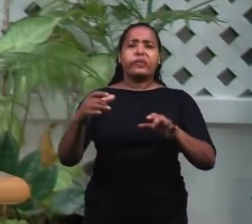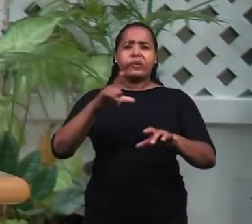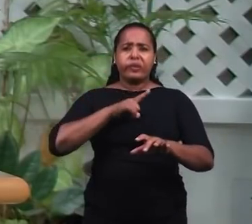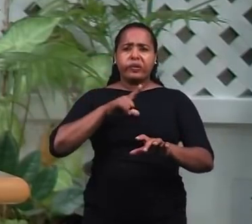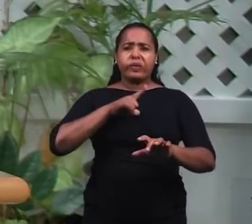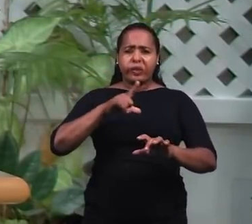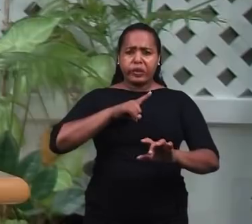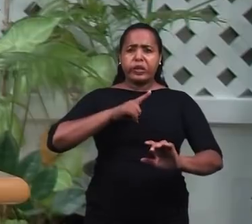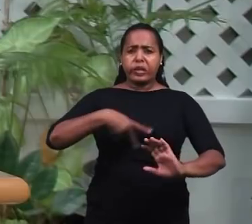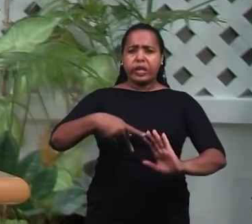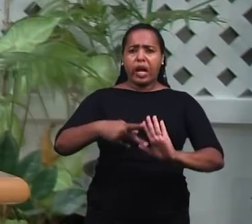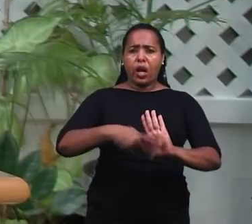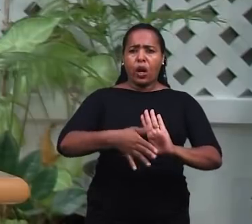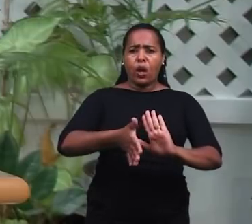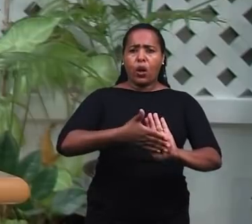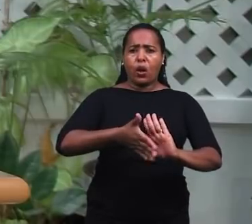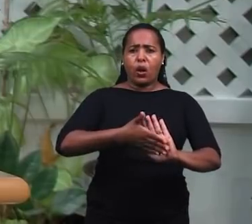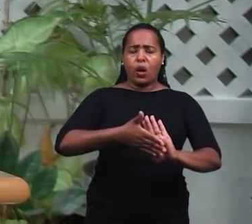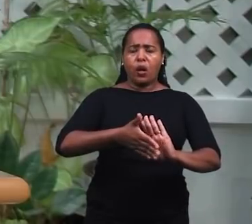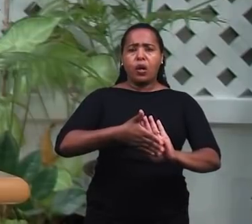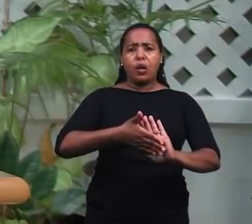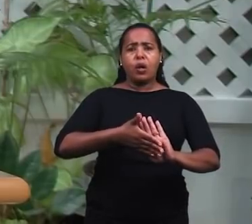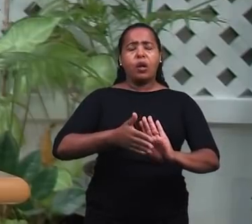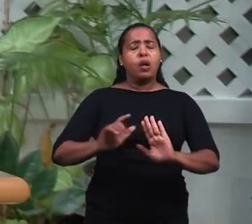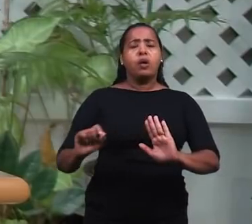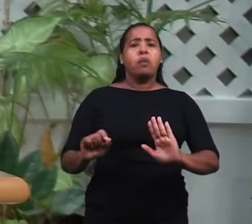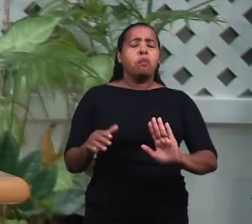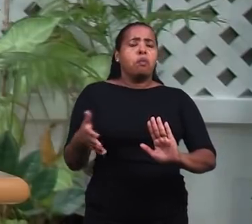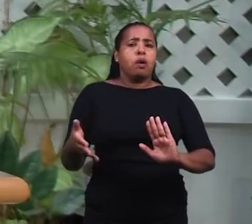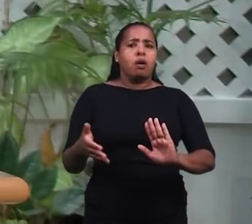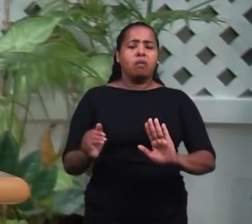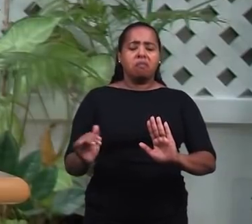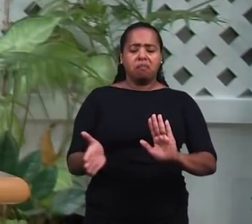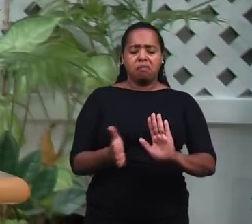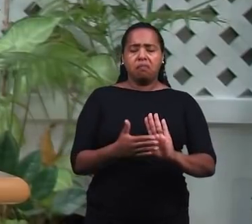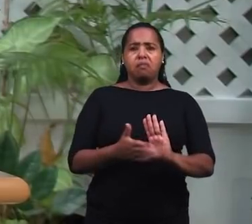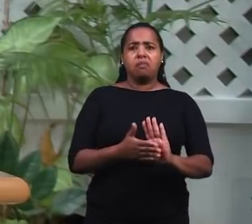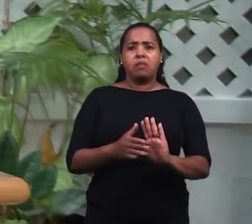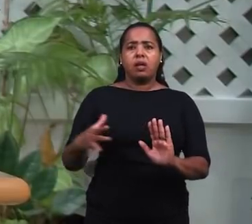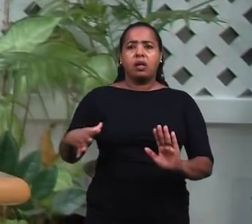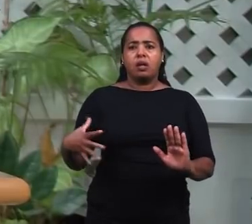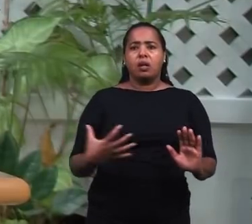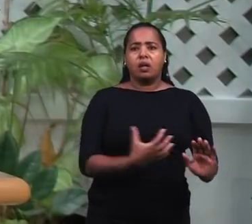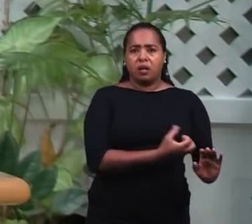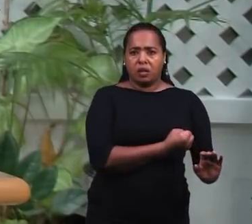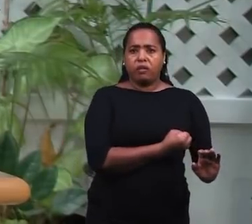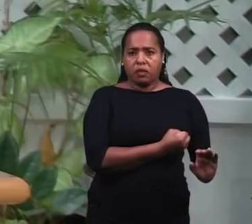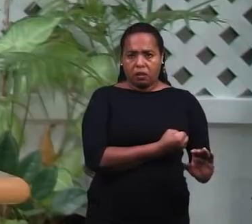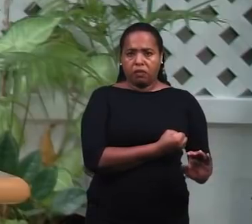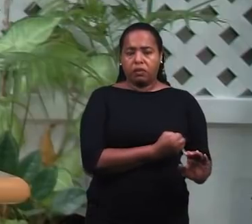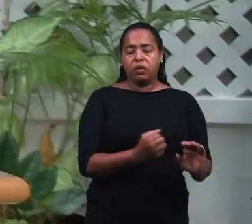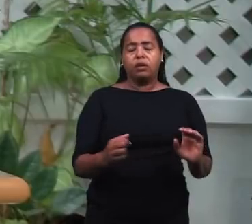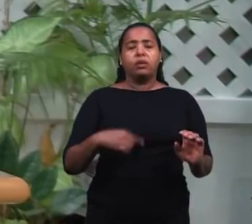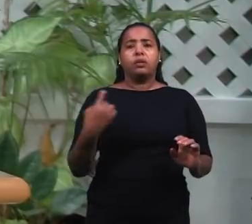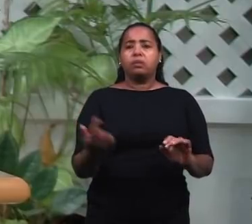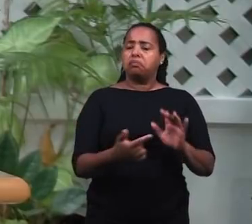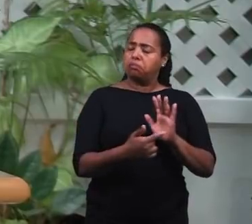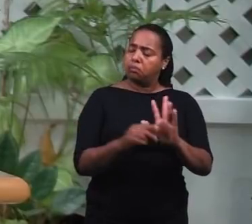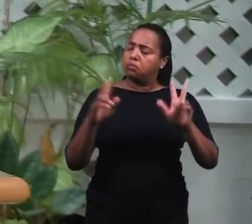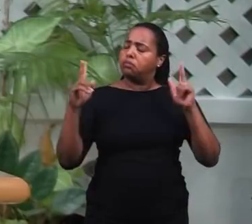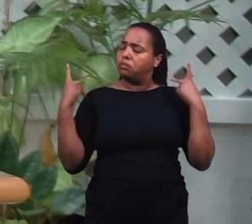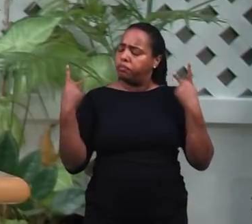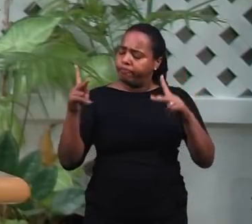existe um projeto, que é o projeto de salvação, que nós